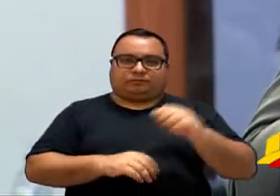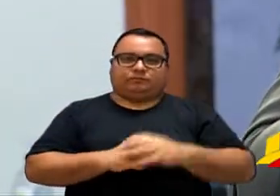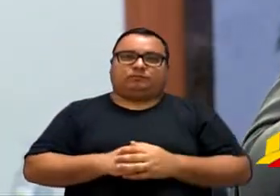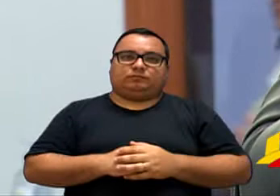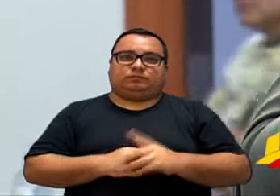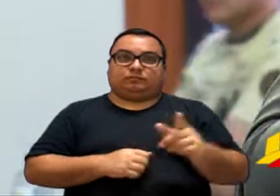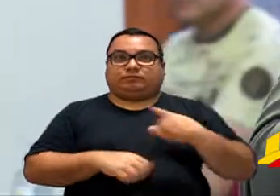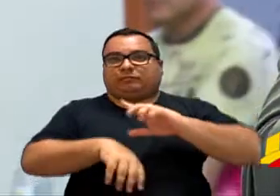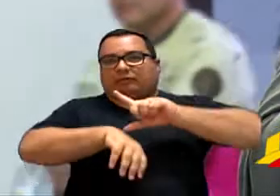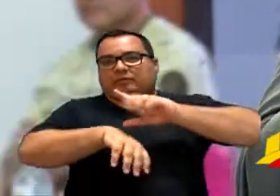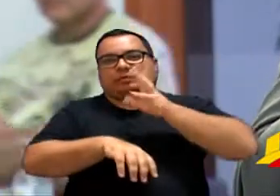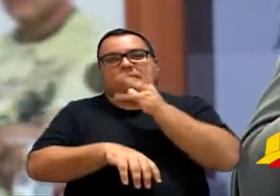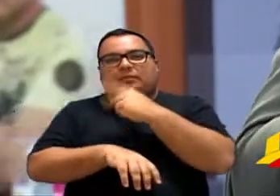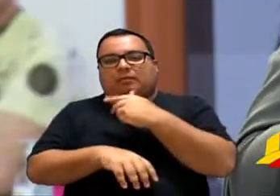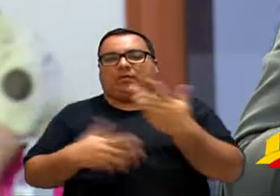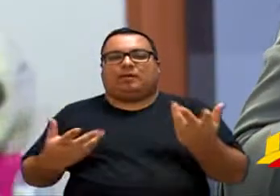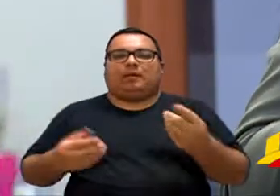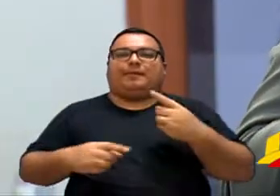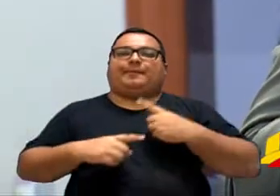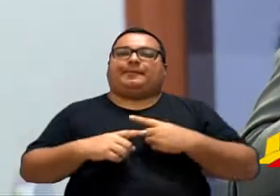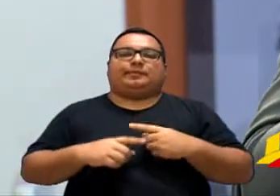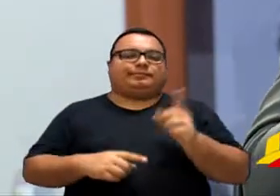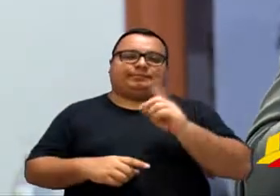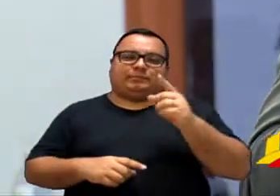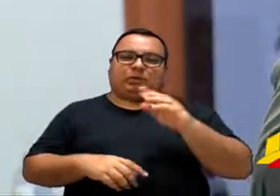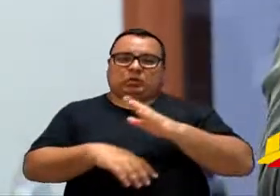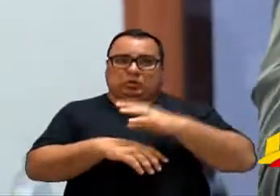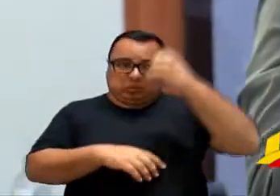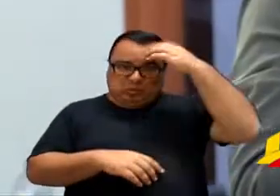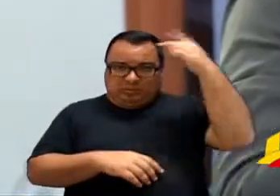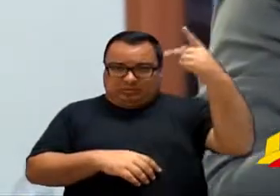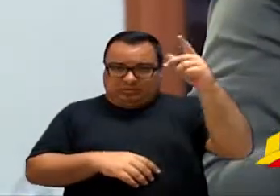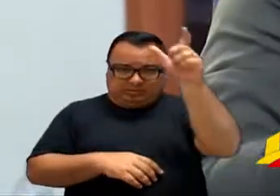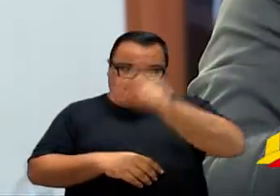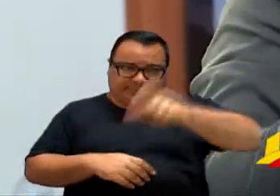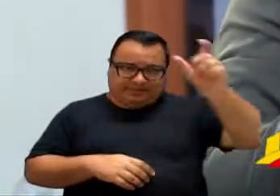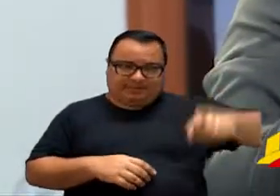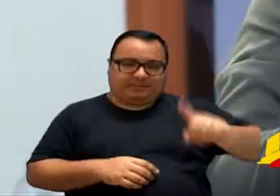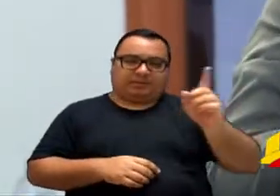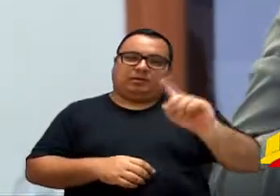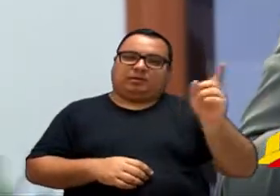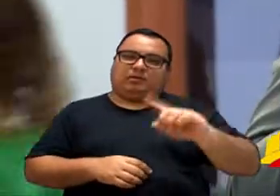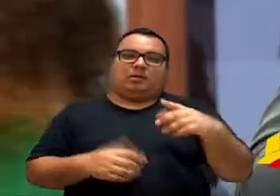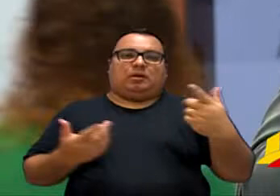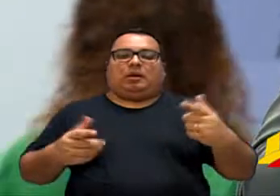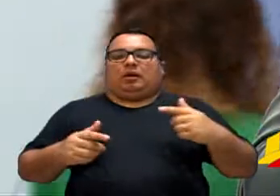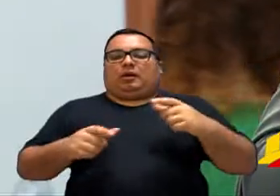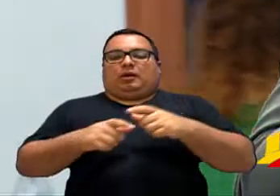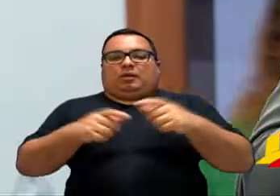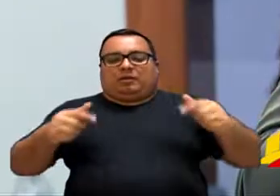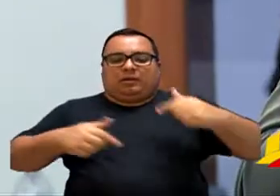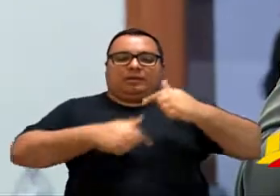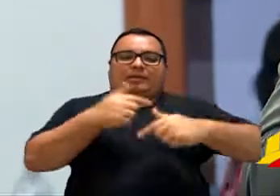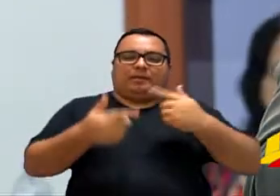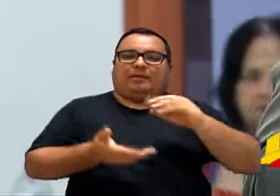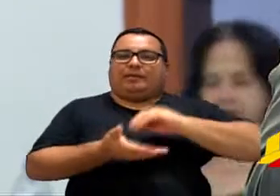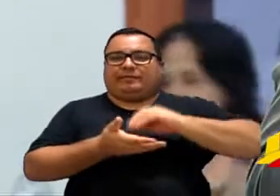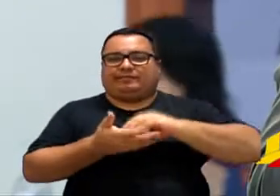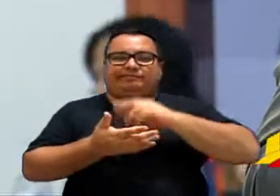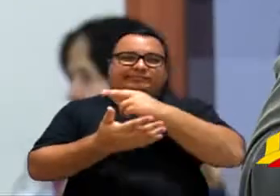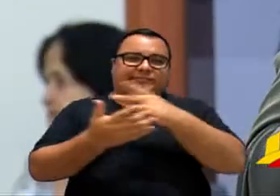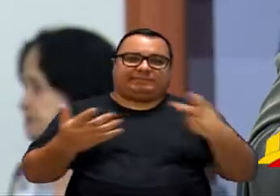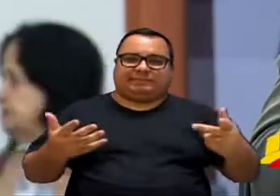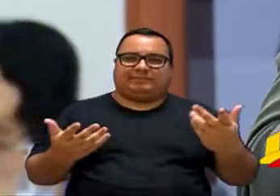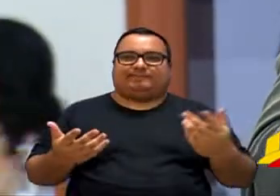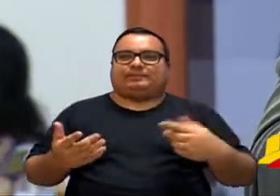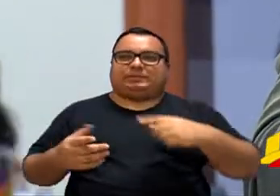não é culpa deles às vezes é porque falta estrutura para eles trabalhar e os coitados atendentes chegam ali escutam reclamações